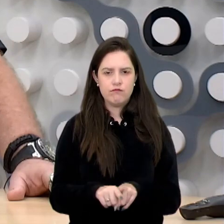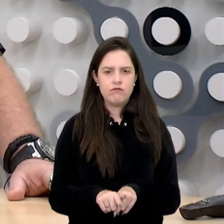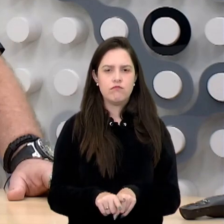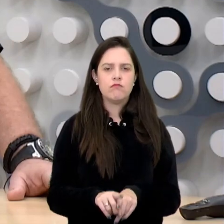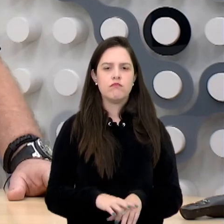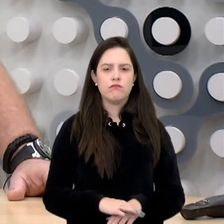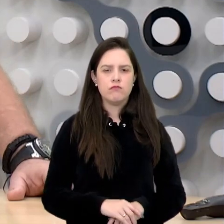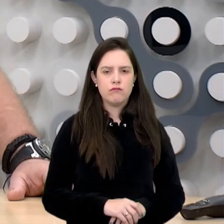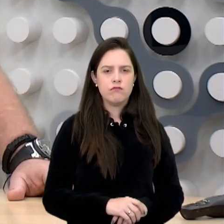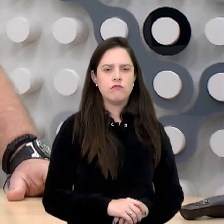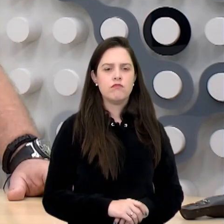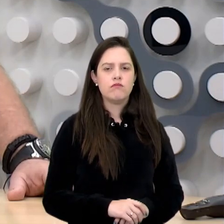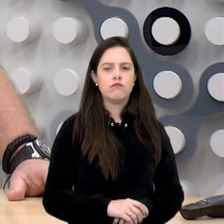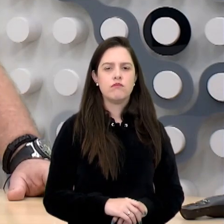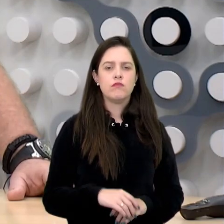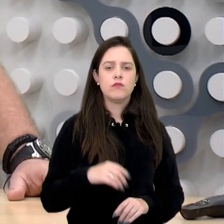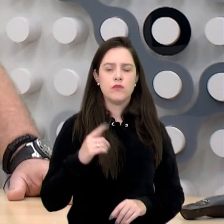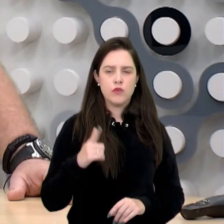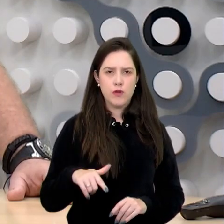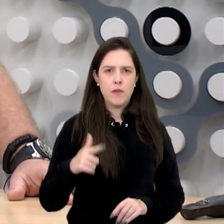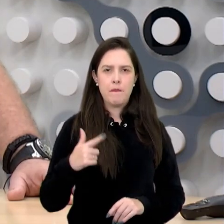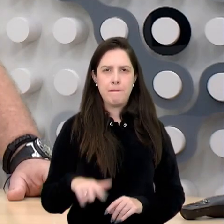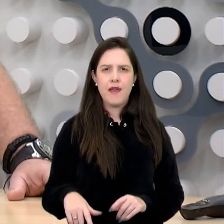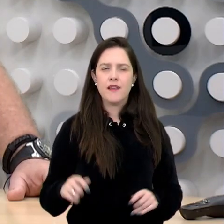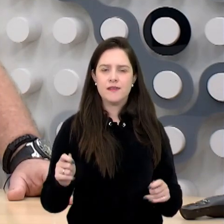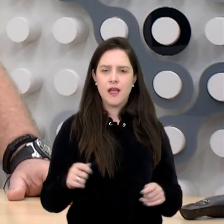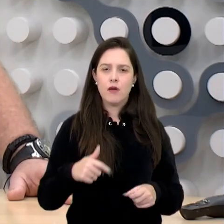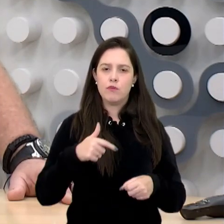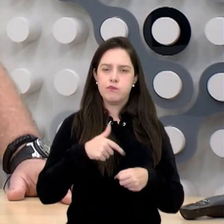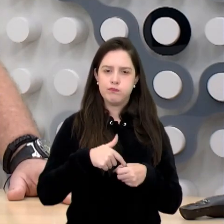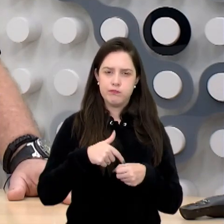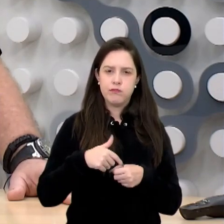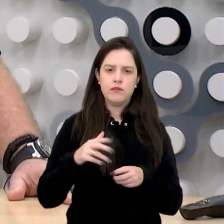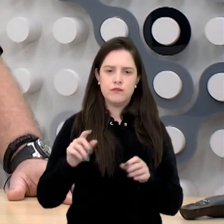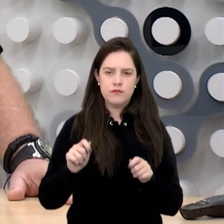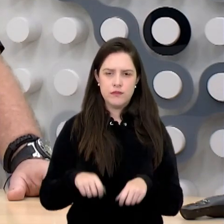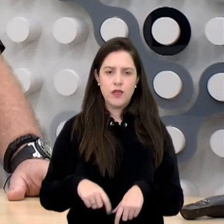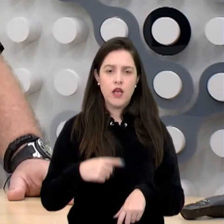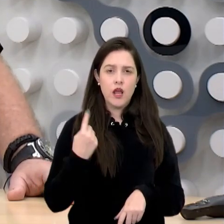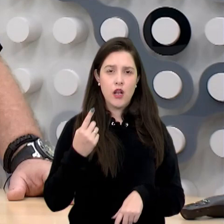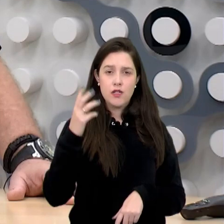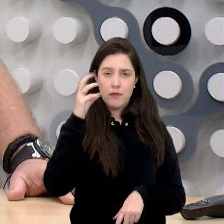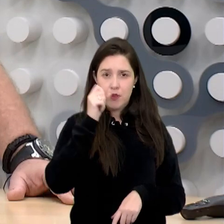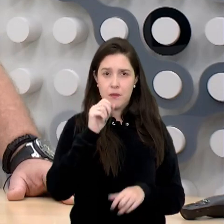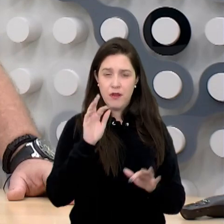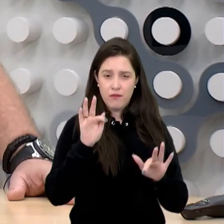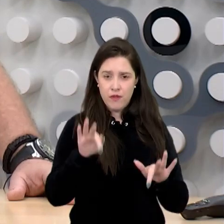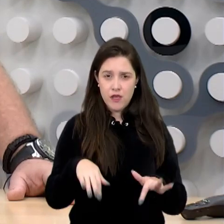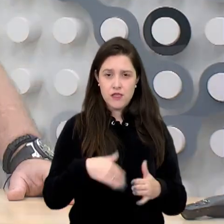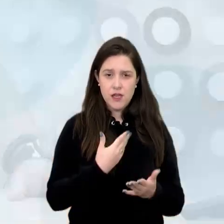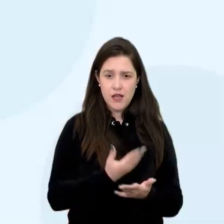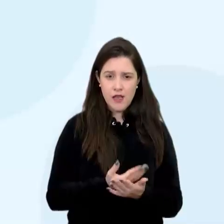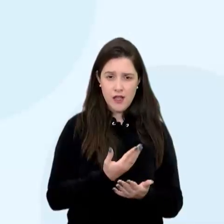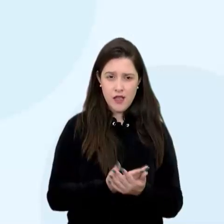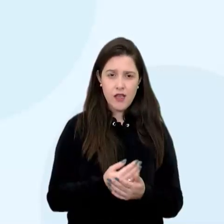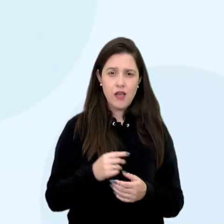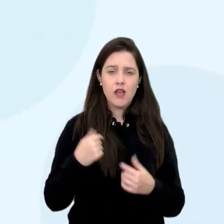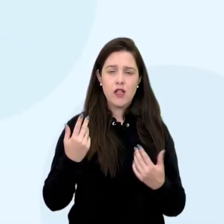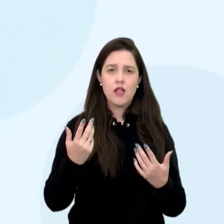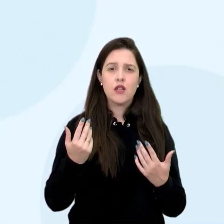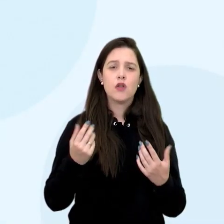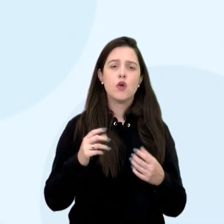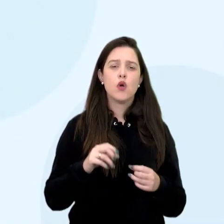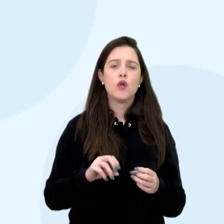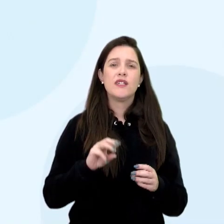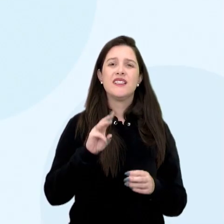carvão mineral, que faz parte dos combustíveis fósseis. E nós também temos aí, para finalizar, né, uma parte aí que são os